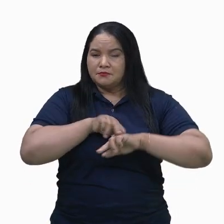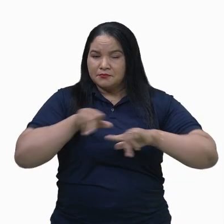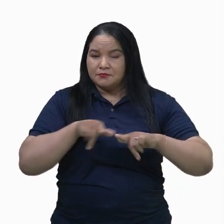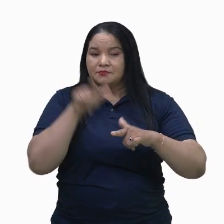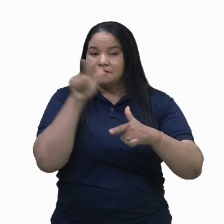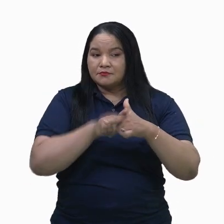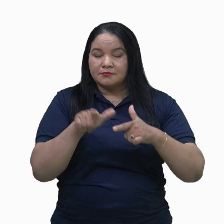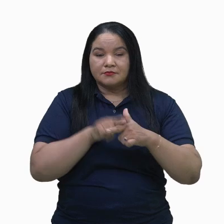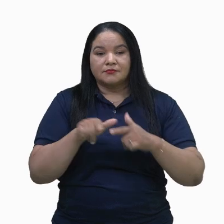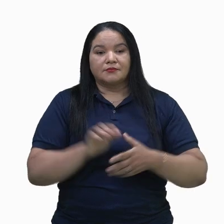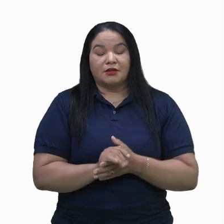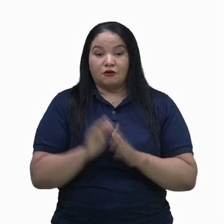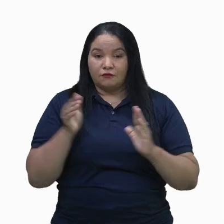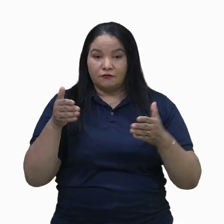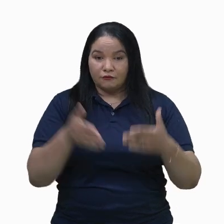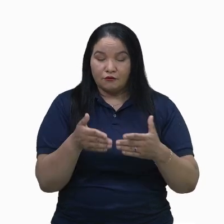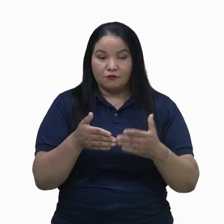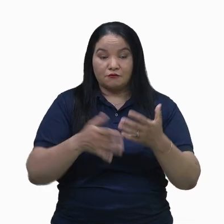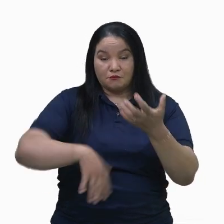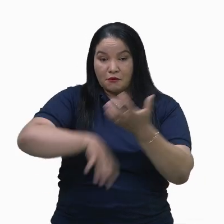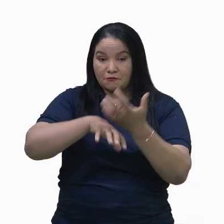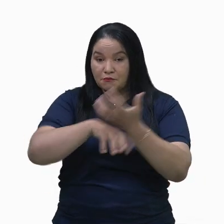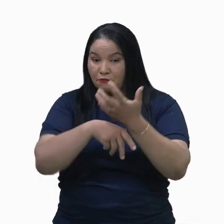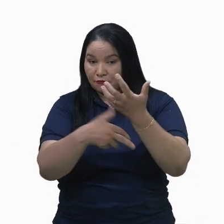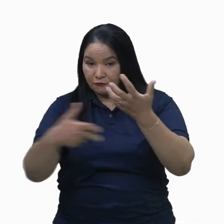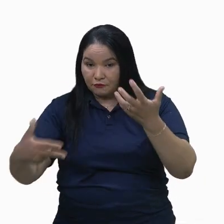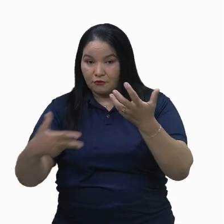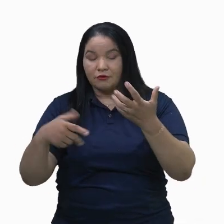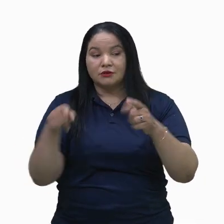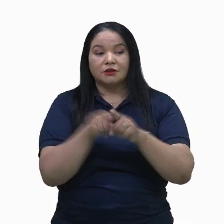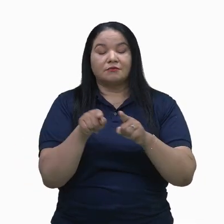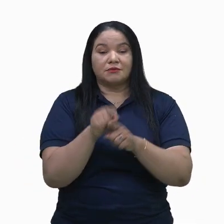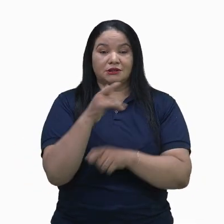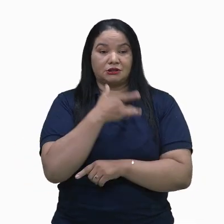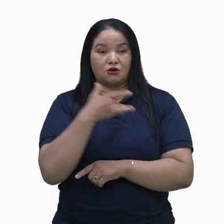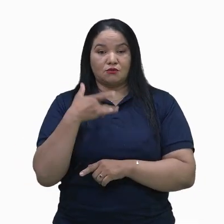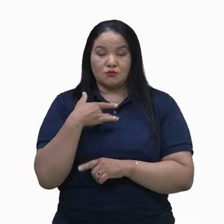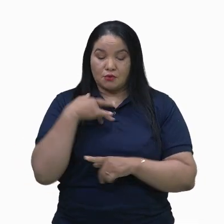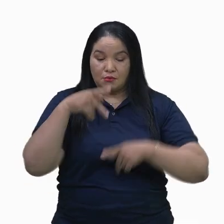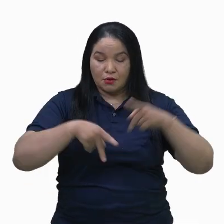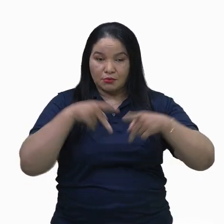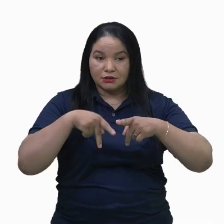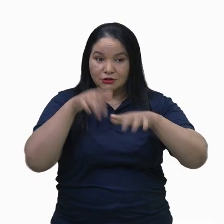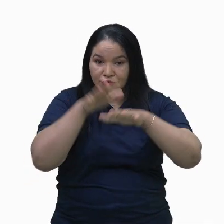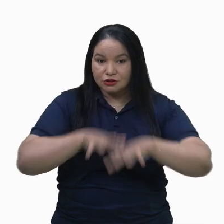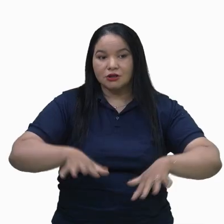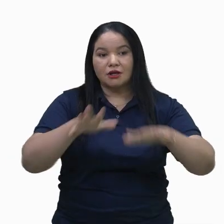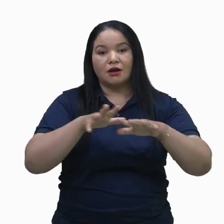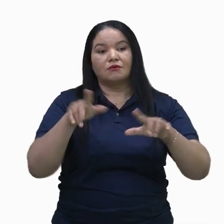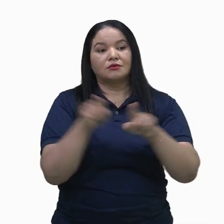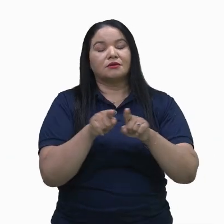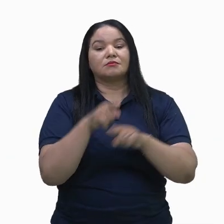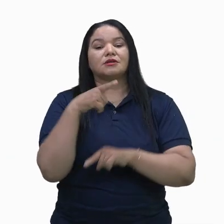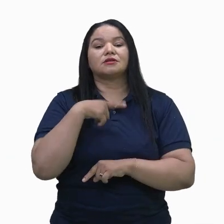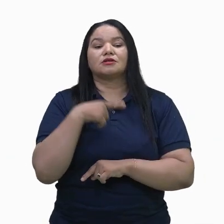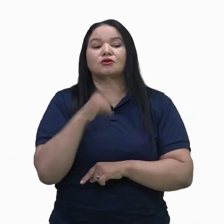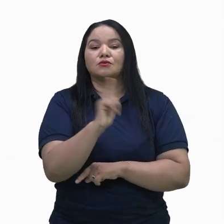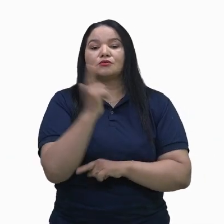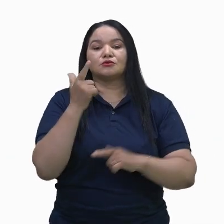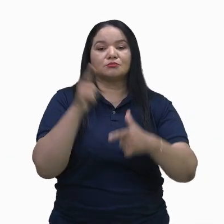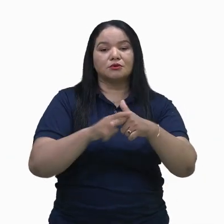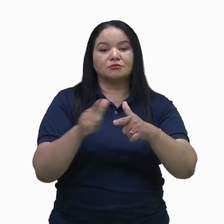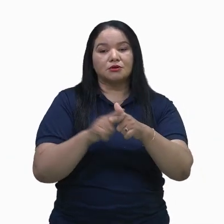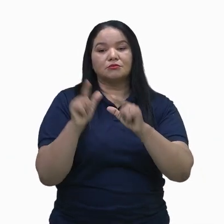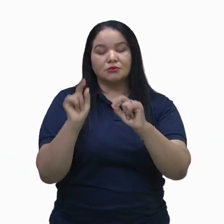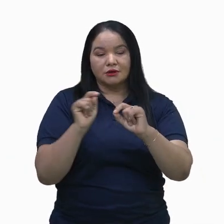né? Problemas voltados para a fauna, para a saúde da população de uma forma geral. E aí a gente tem, né,